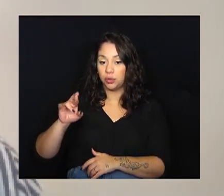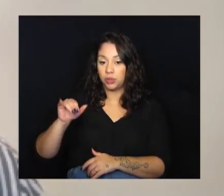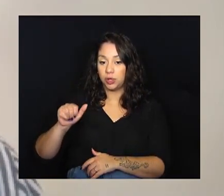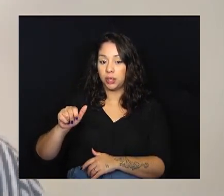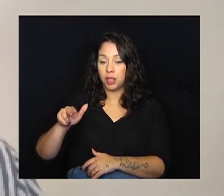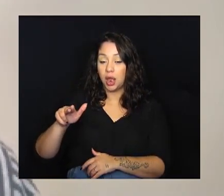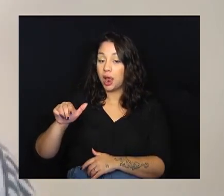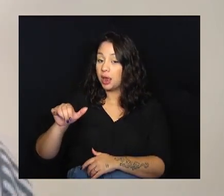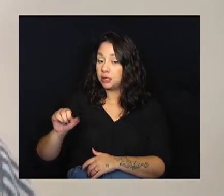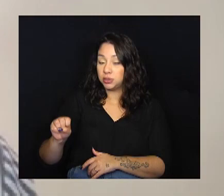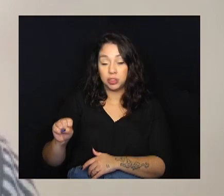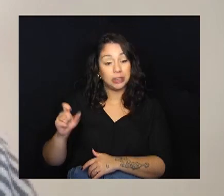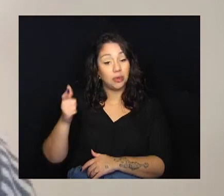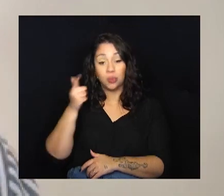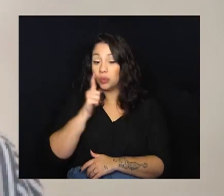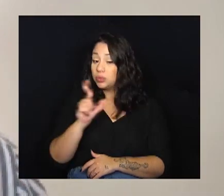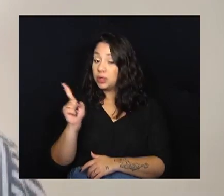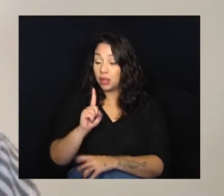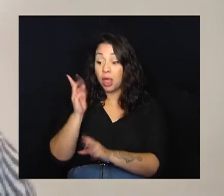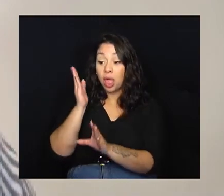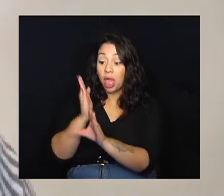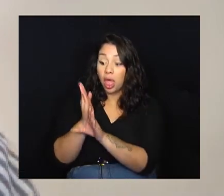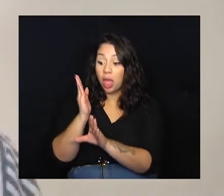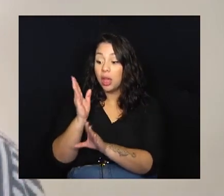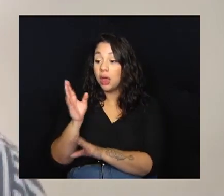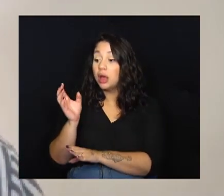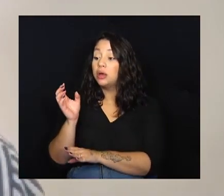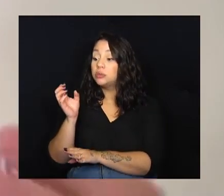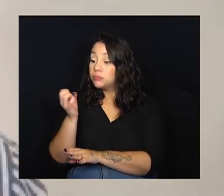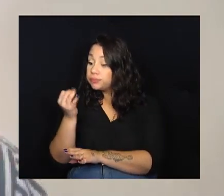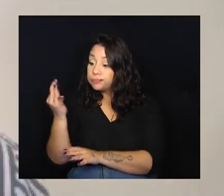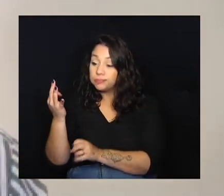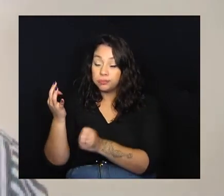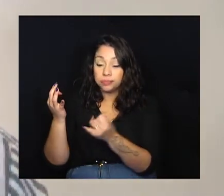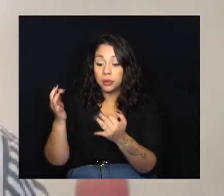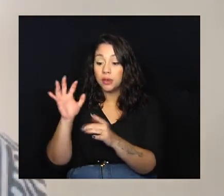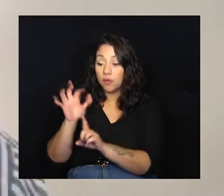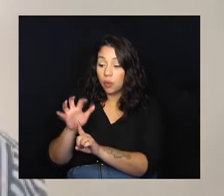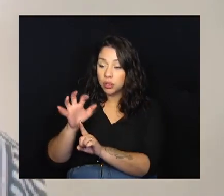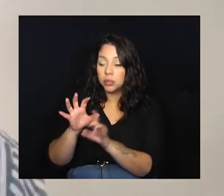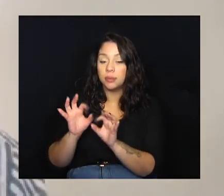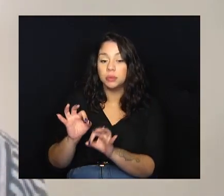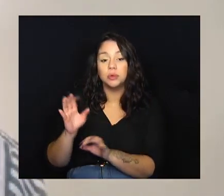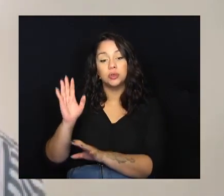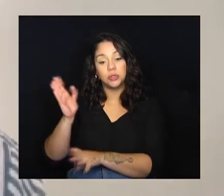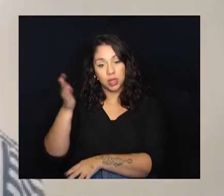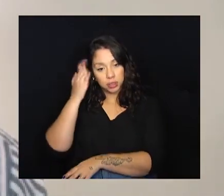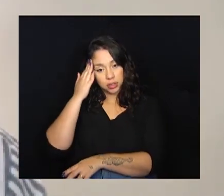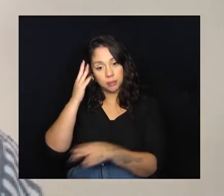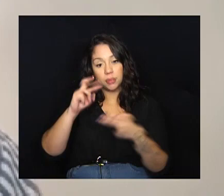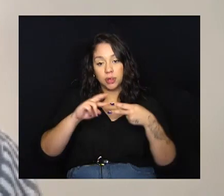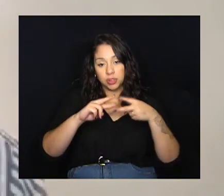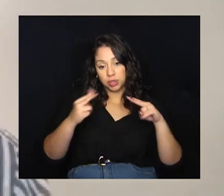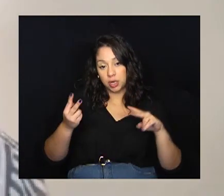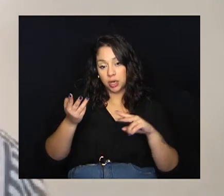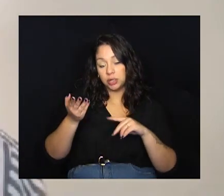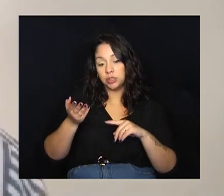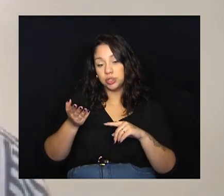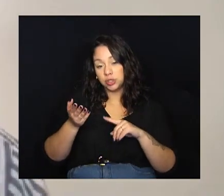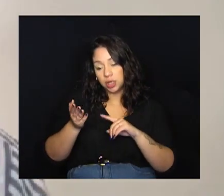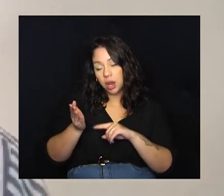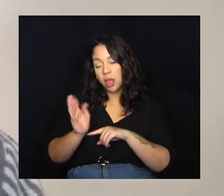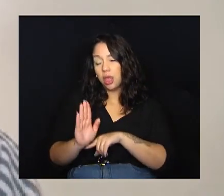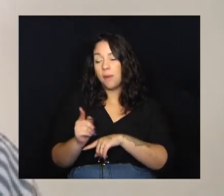maioria das vezes a gente não consegue determinar o peso ou a contribuição desses fatores a gente sabe que a genética contribui um pouco mas ela